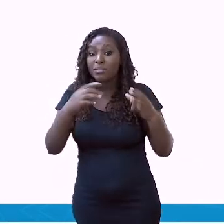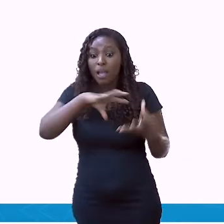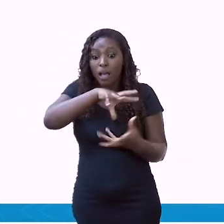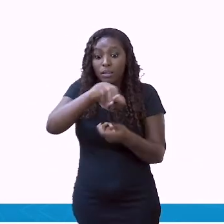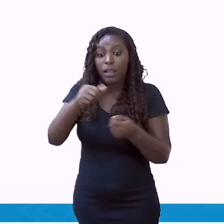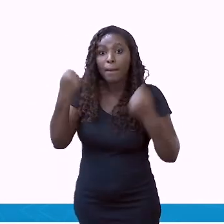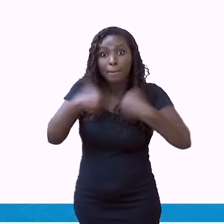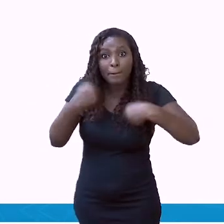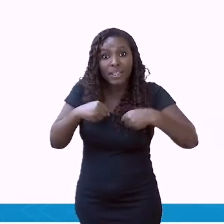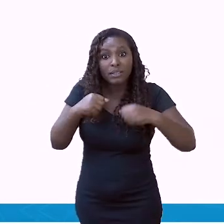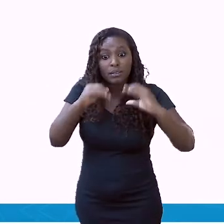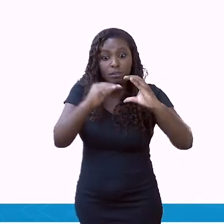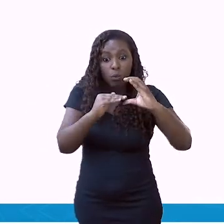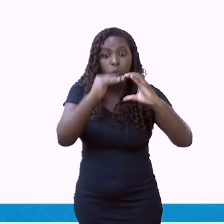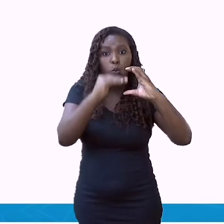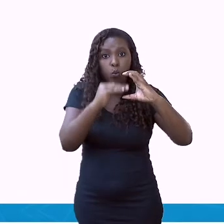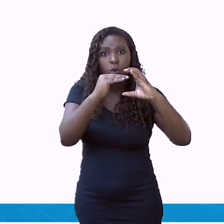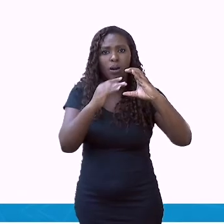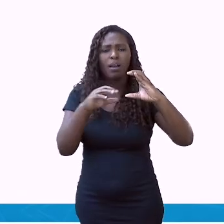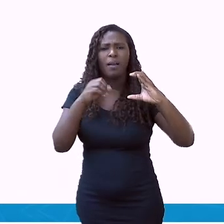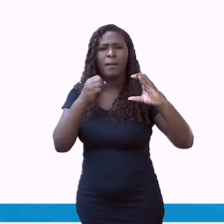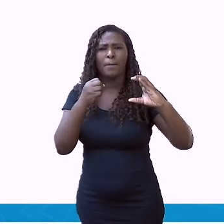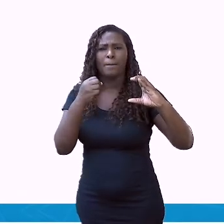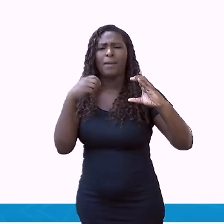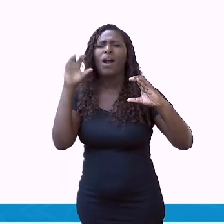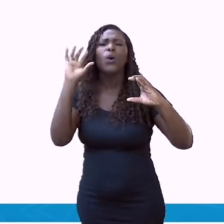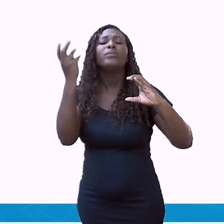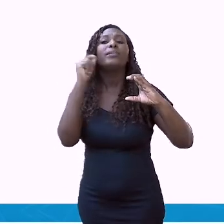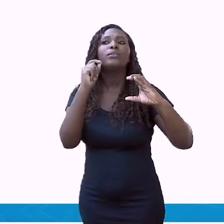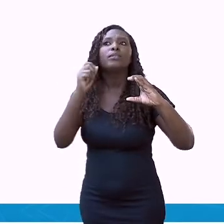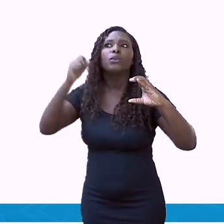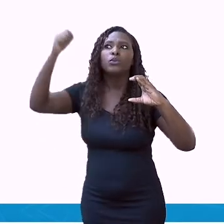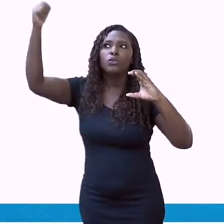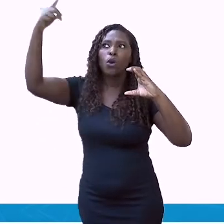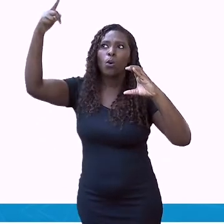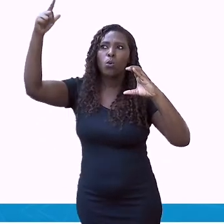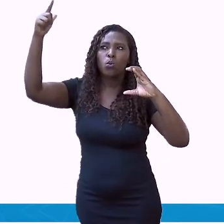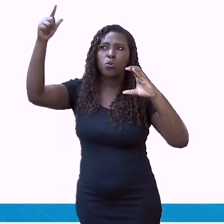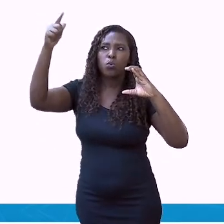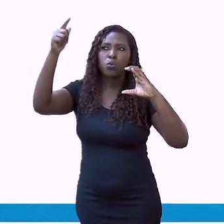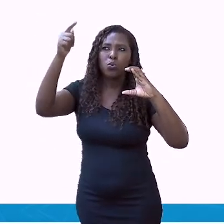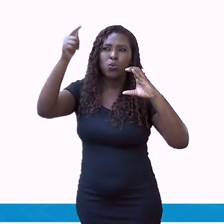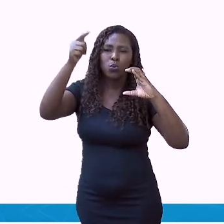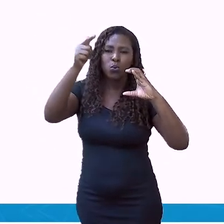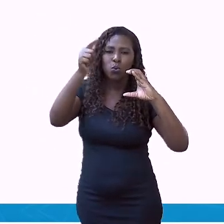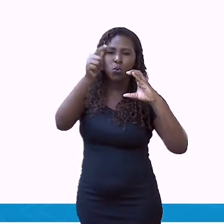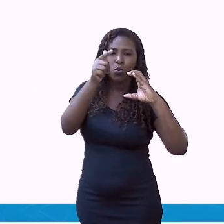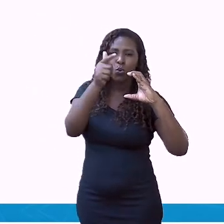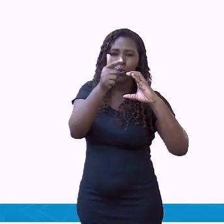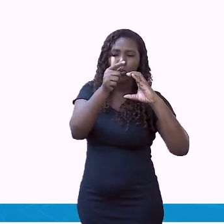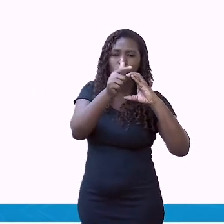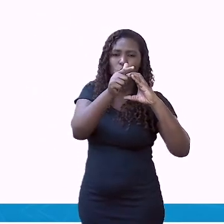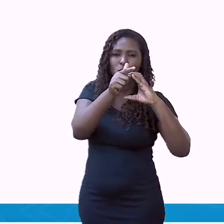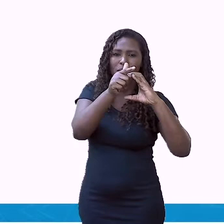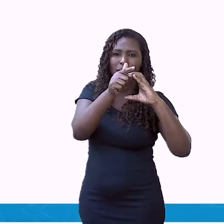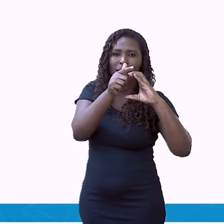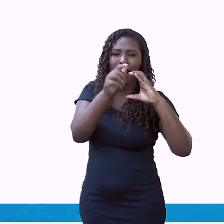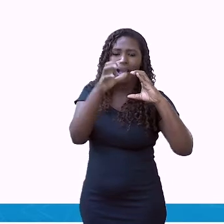atmosfera segura um pouco para que quando chega a noite, o lugar não congele.